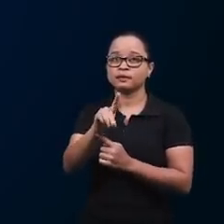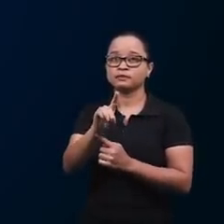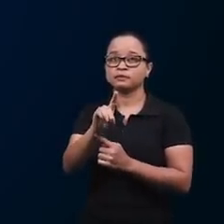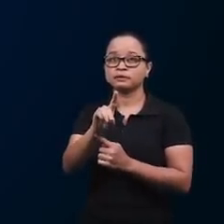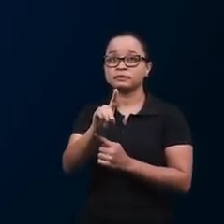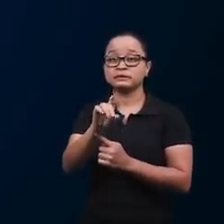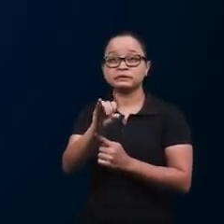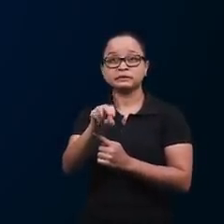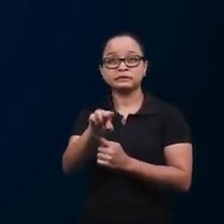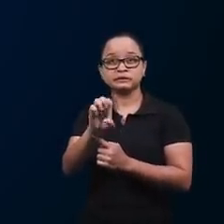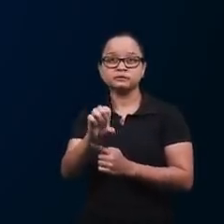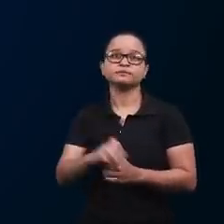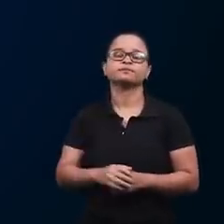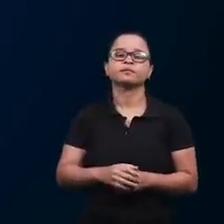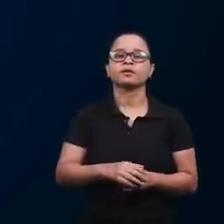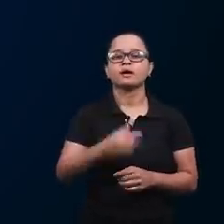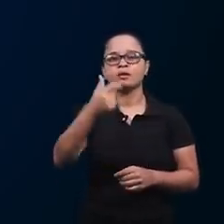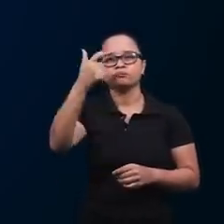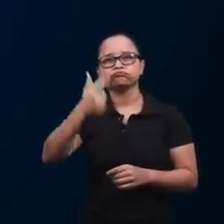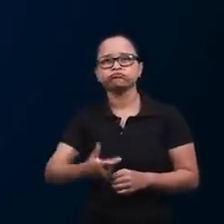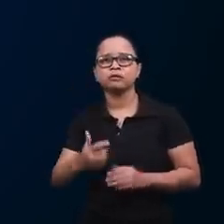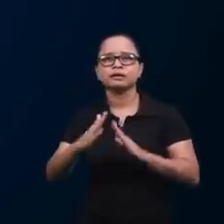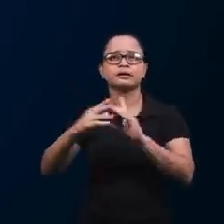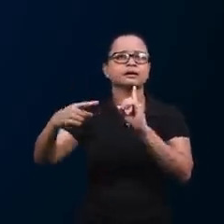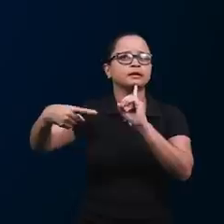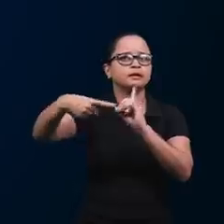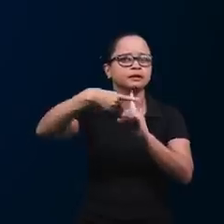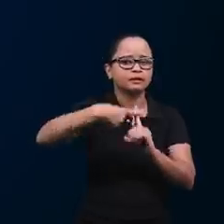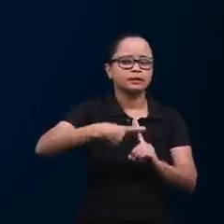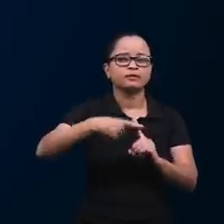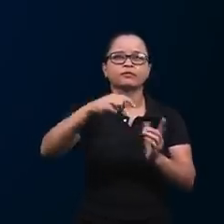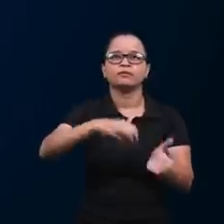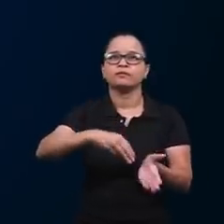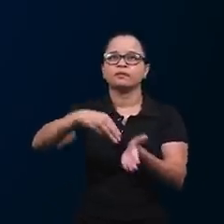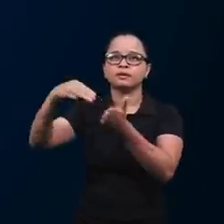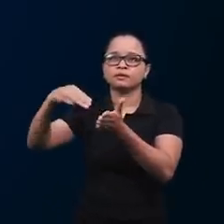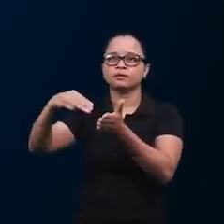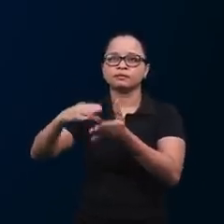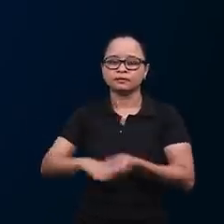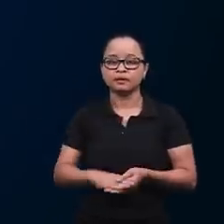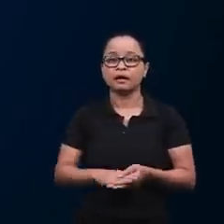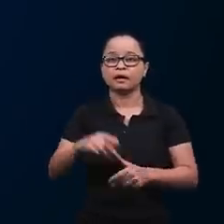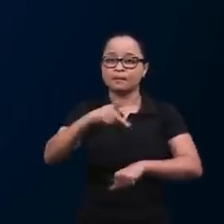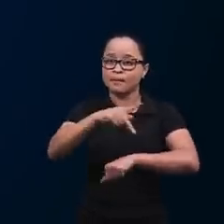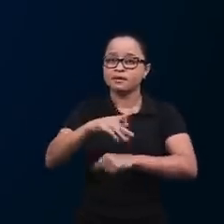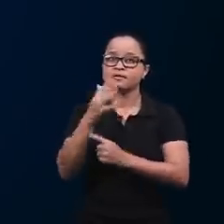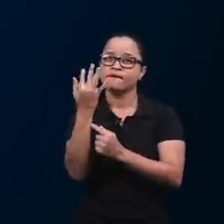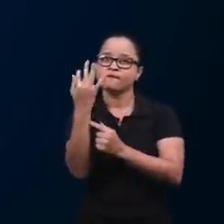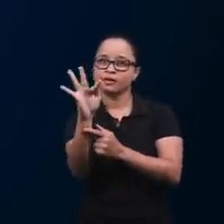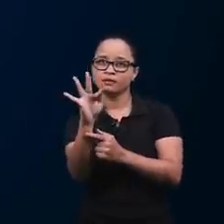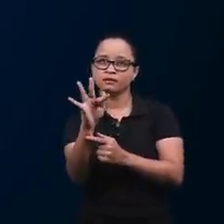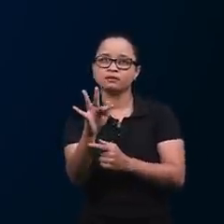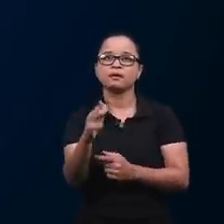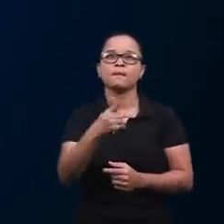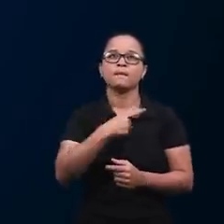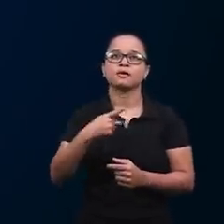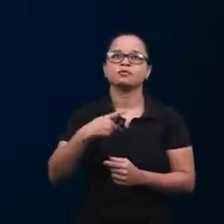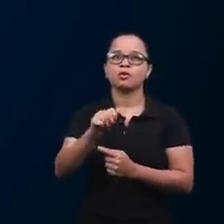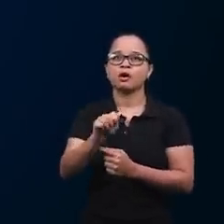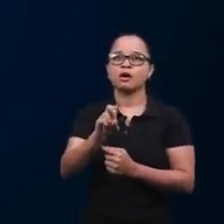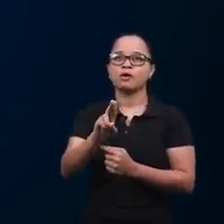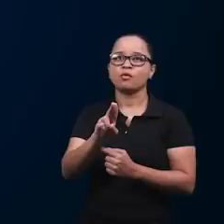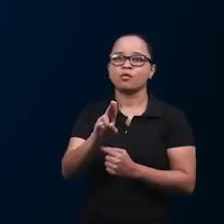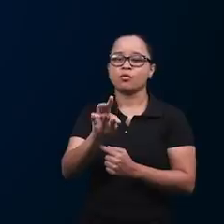expliquei Maranatha deles a farsa da limitada Ministério fazer o que estou